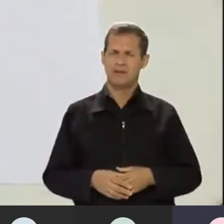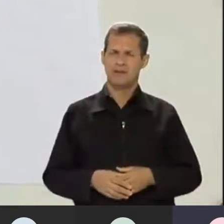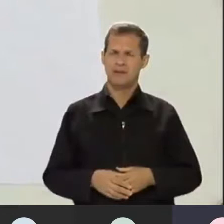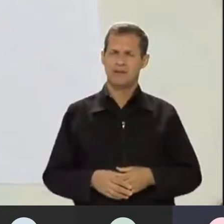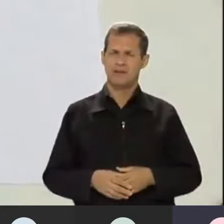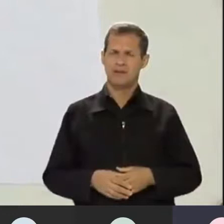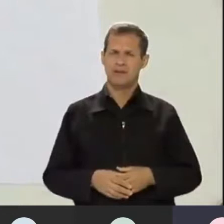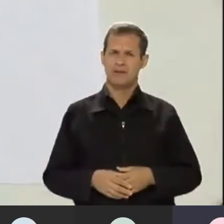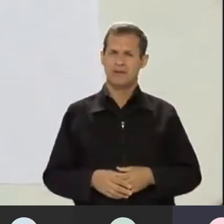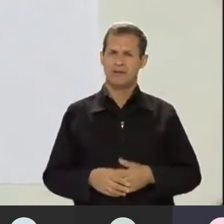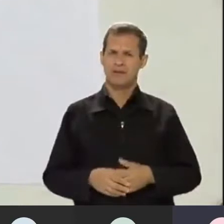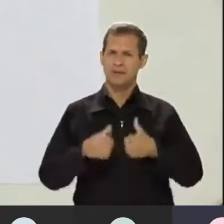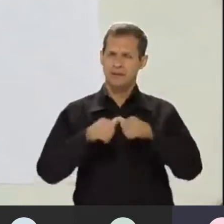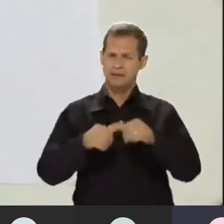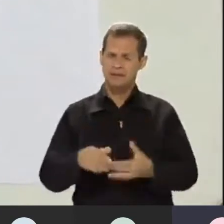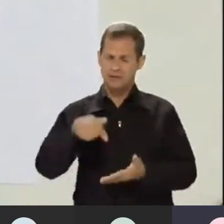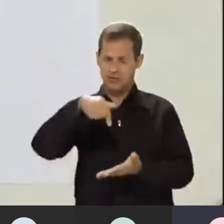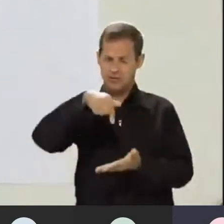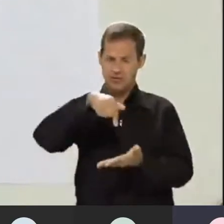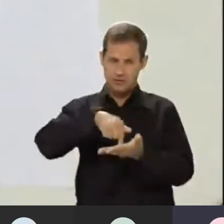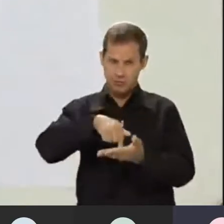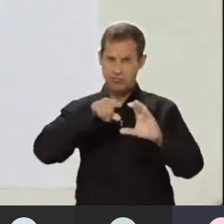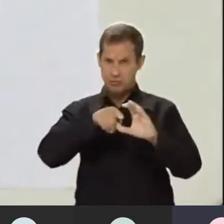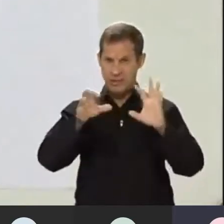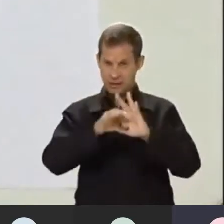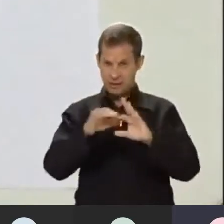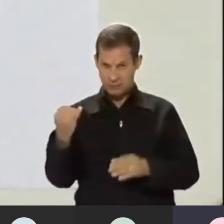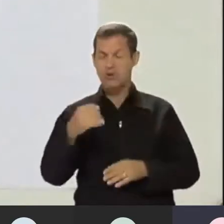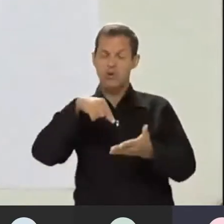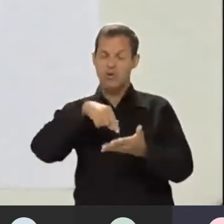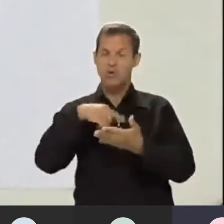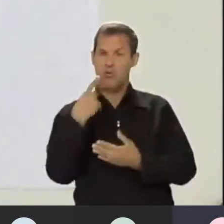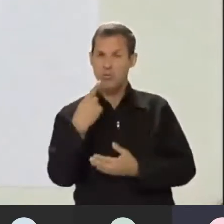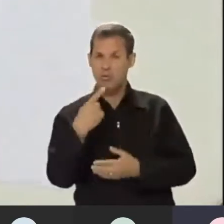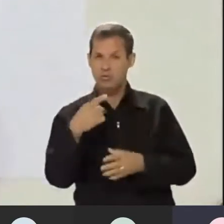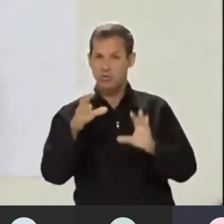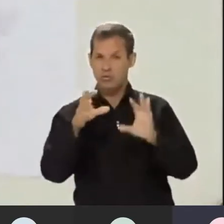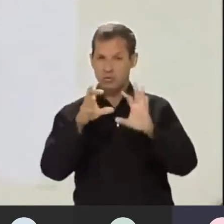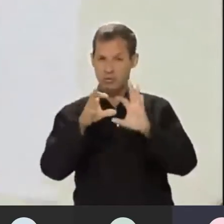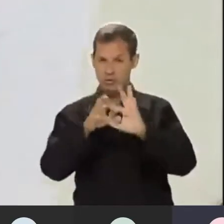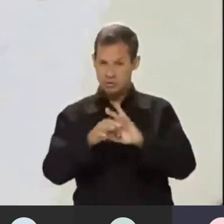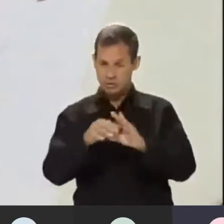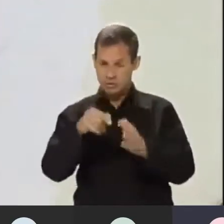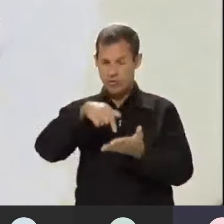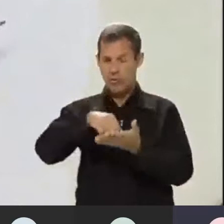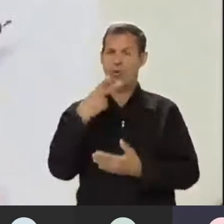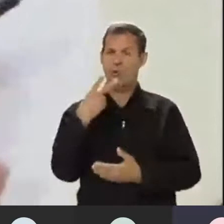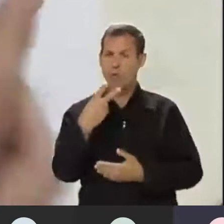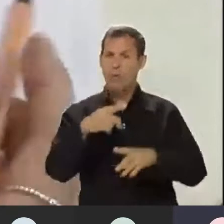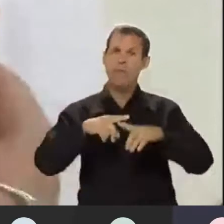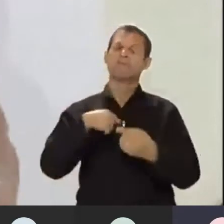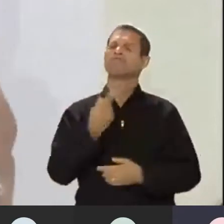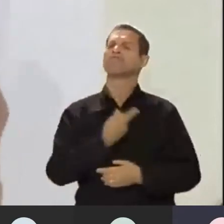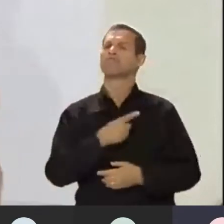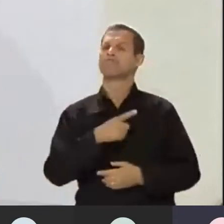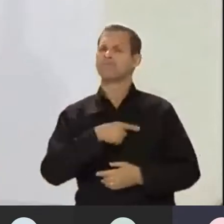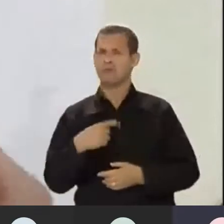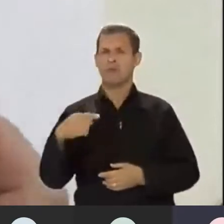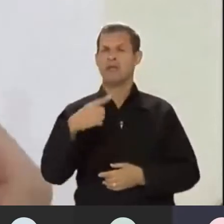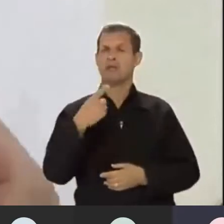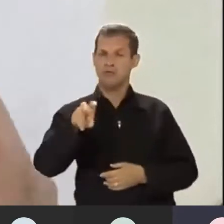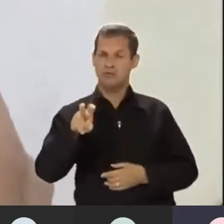nesse meu ponto central, tá? O importante é ligar esse ponto 1 com o ponto 2 a partir que a gente desceu 1,5 e que a gente